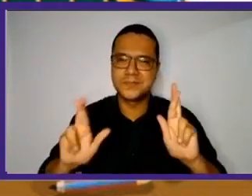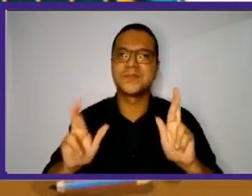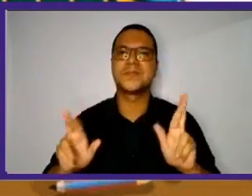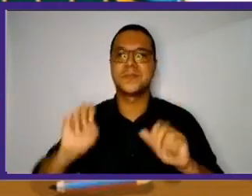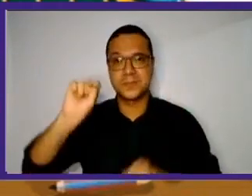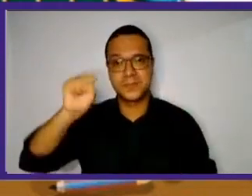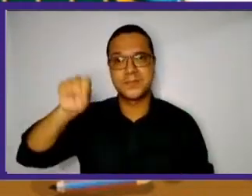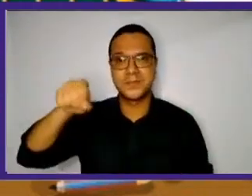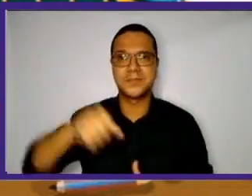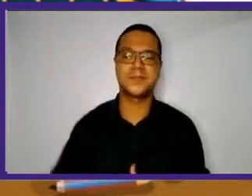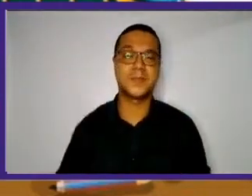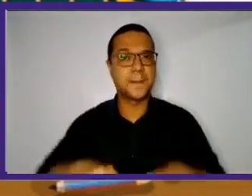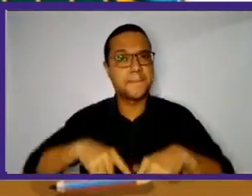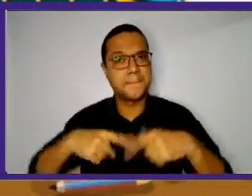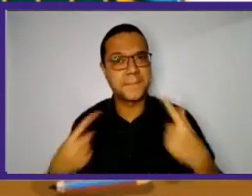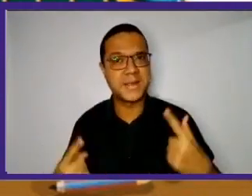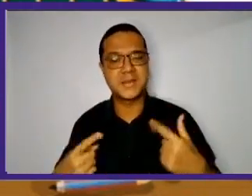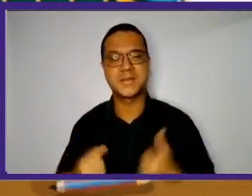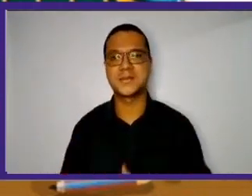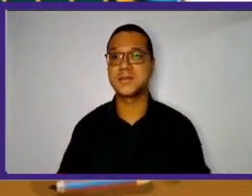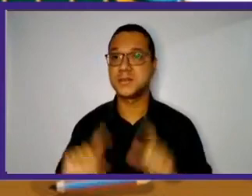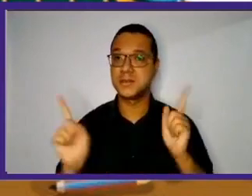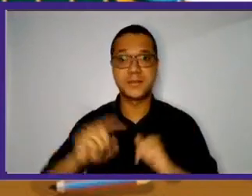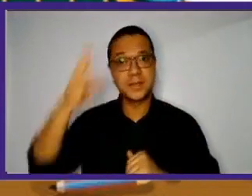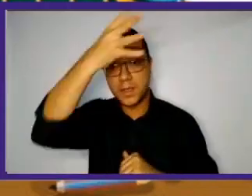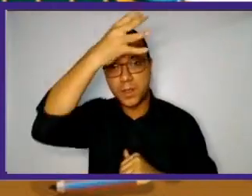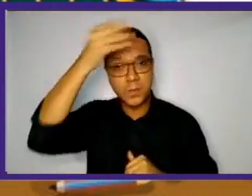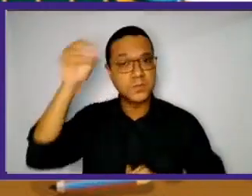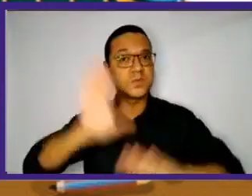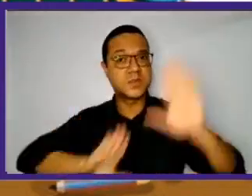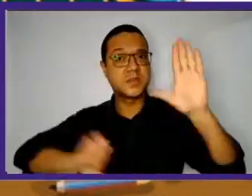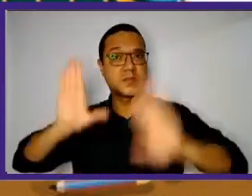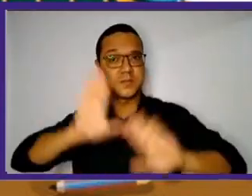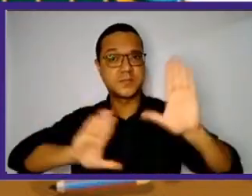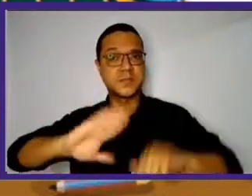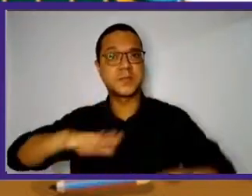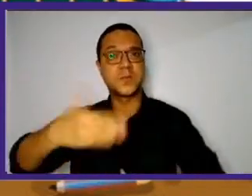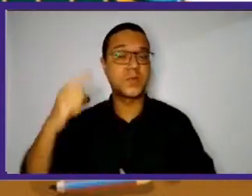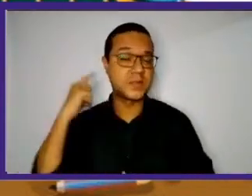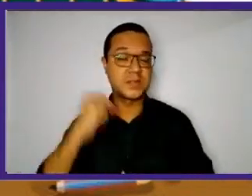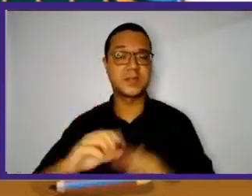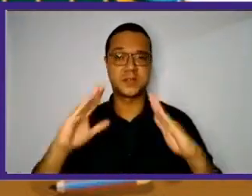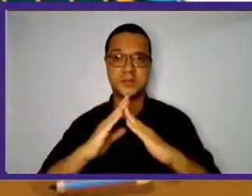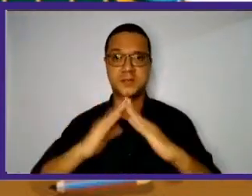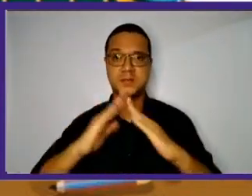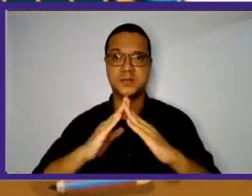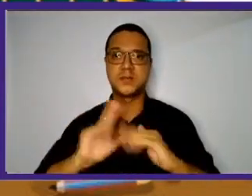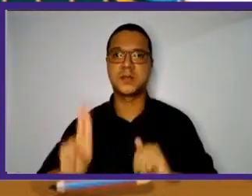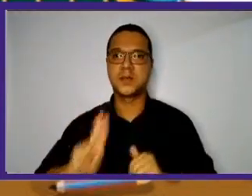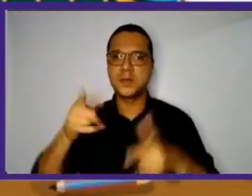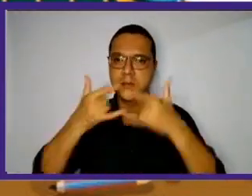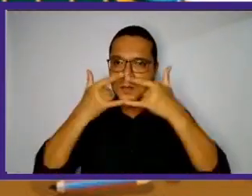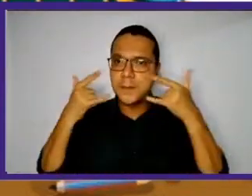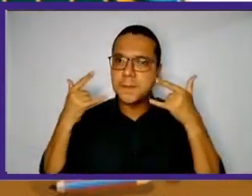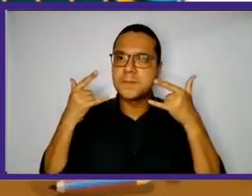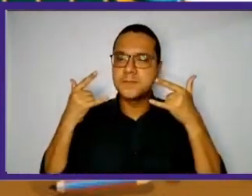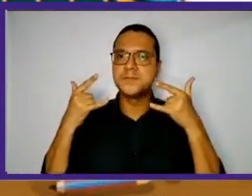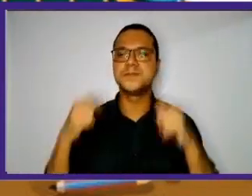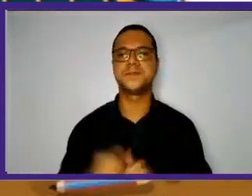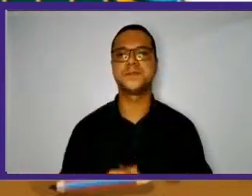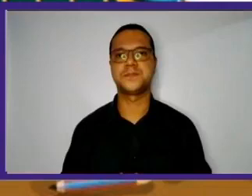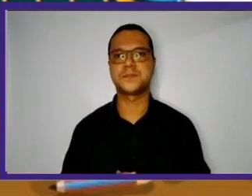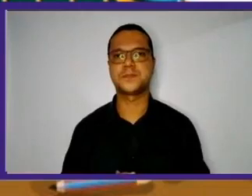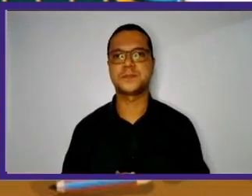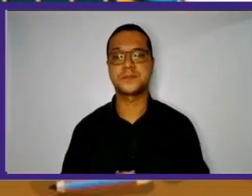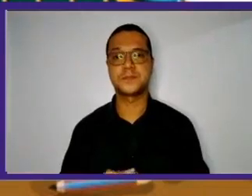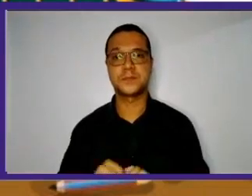Espero que sim. Mas não esqueçam de se cuidar. Quando sair de casa, usar a